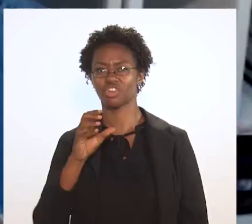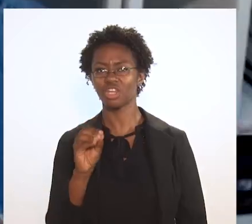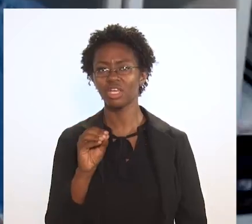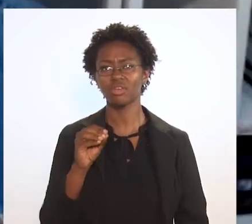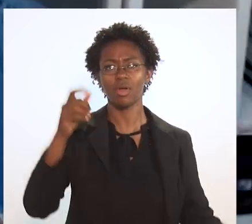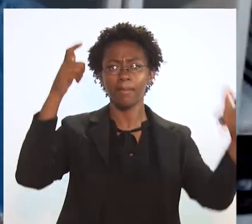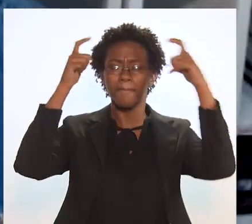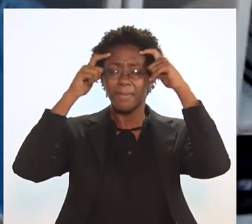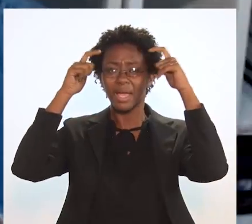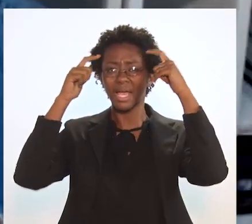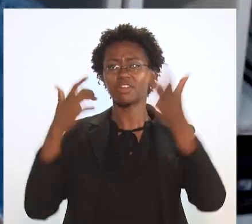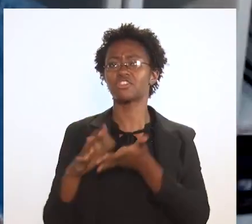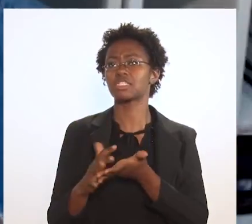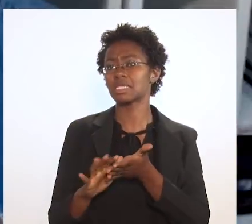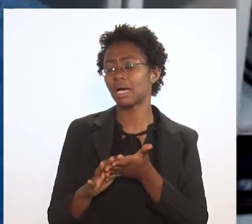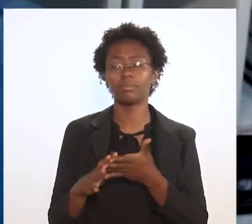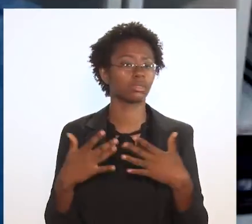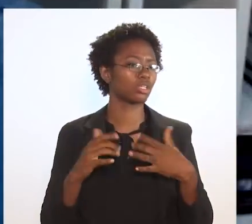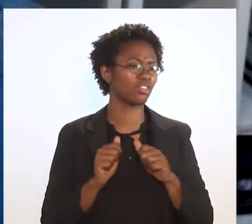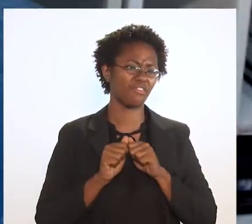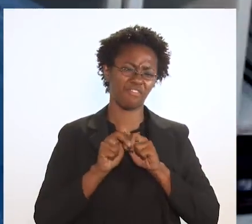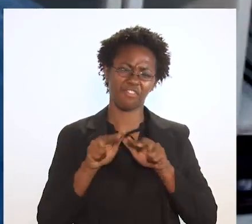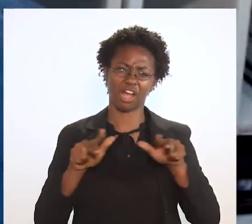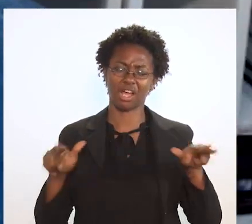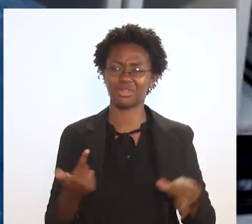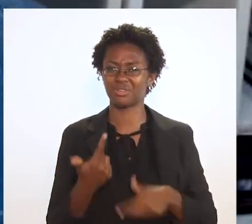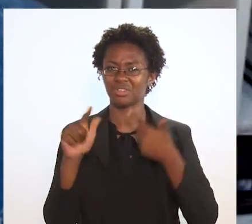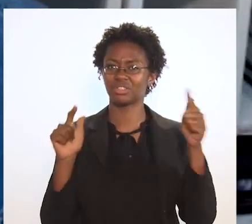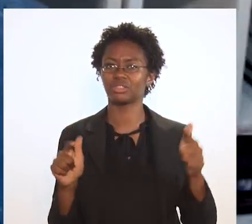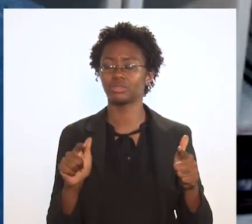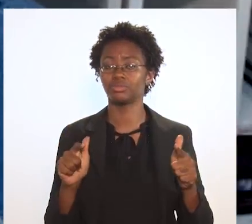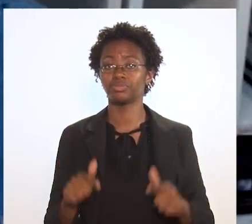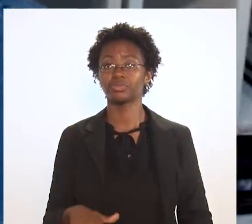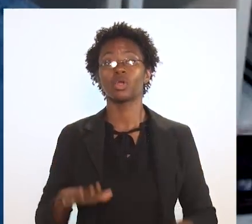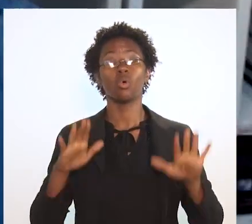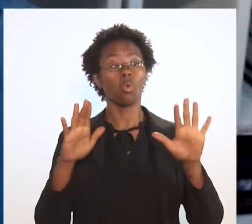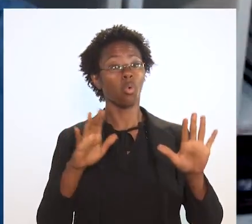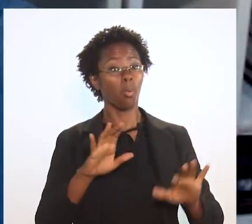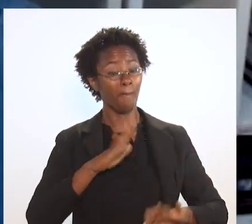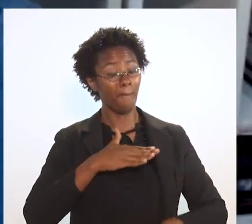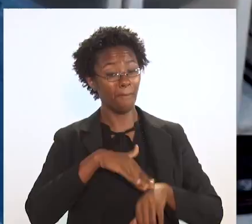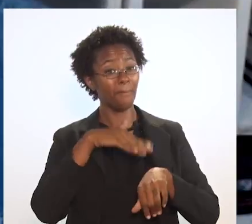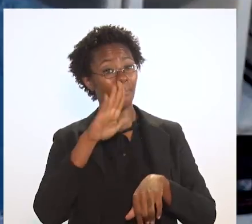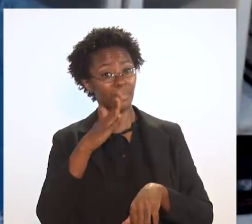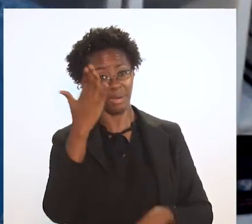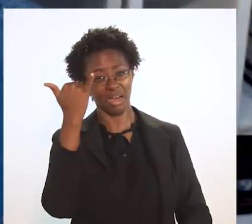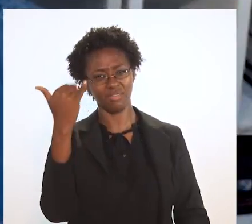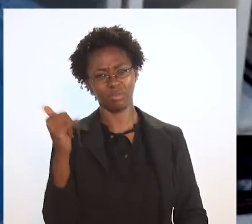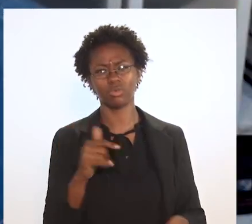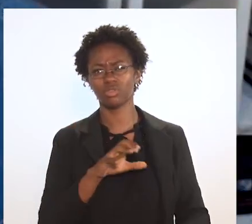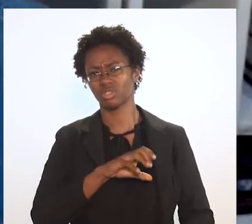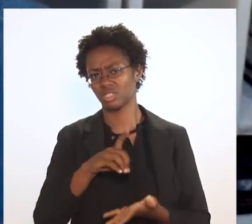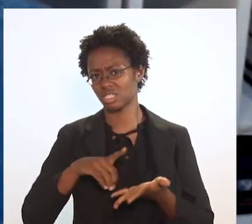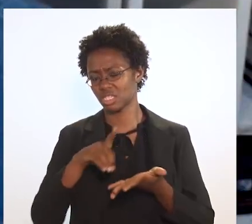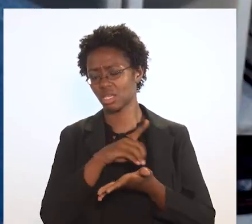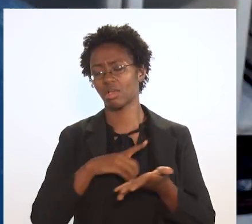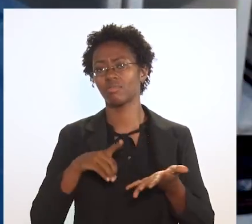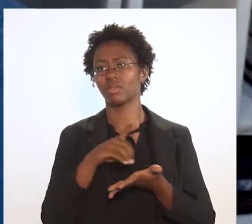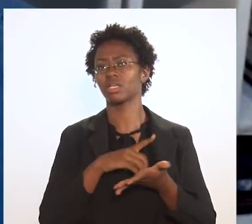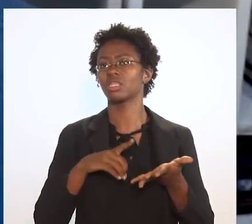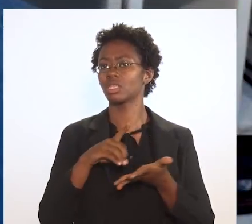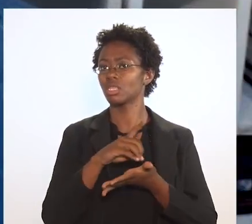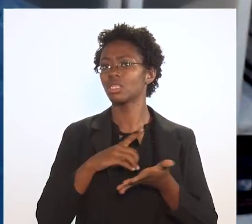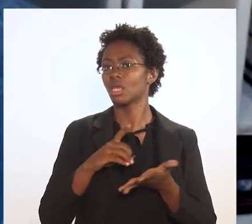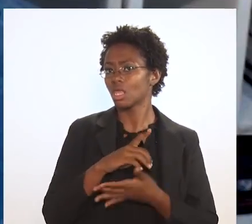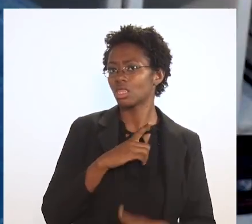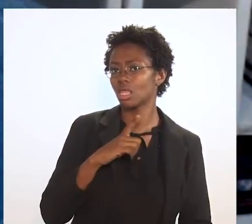do Império e muitos outros. Em sua carreira solo, o grande destaque é o CD Aprendiz, de 2012,